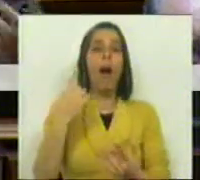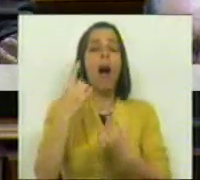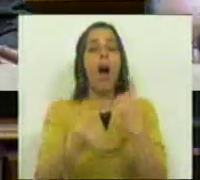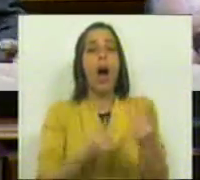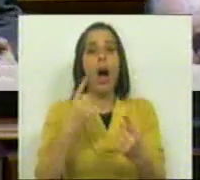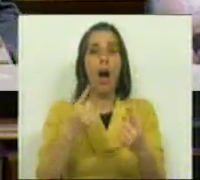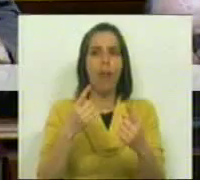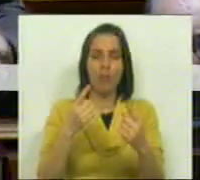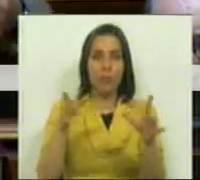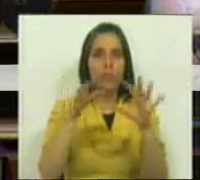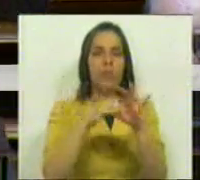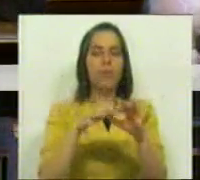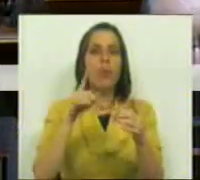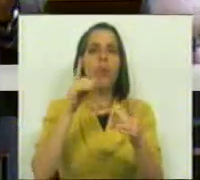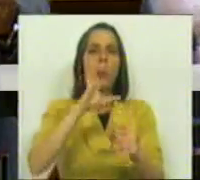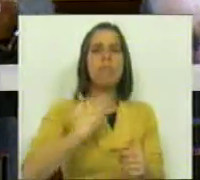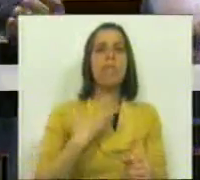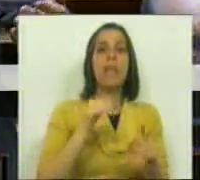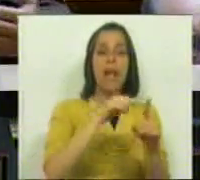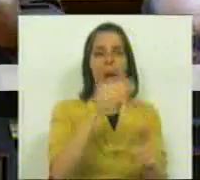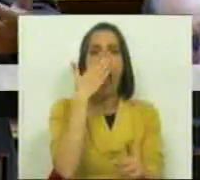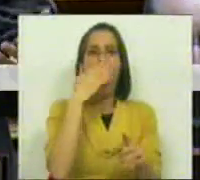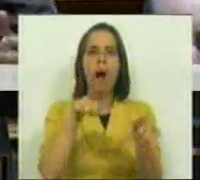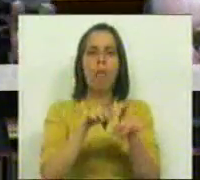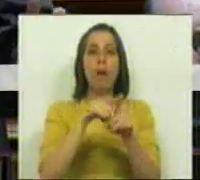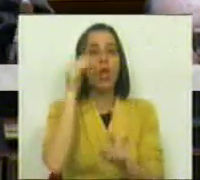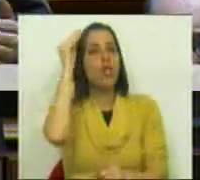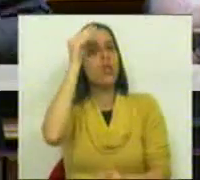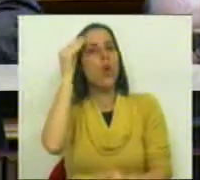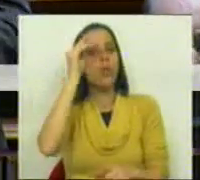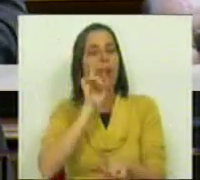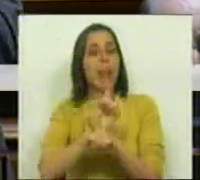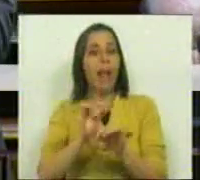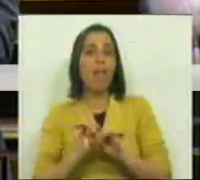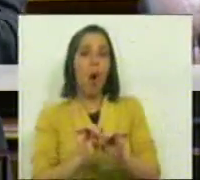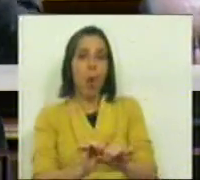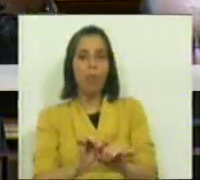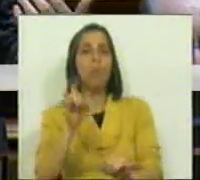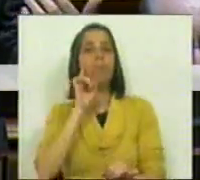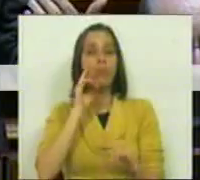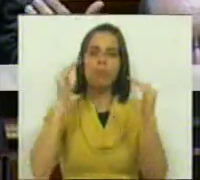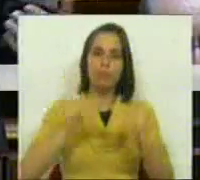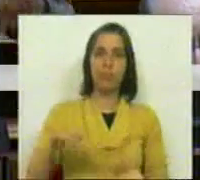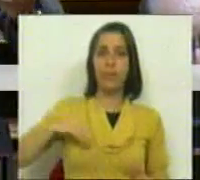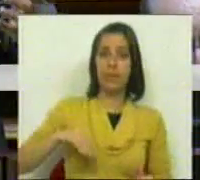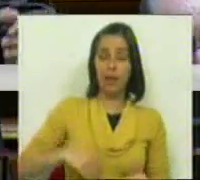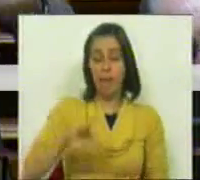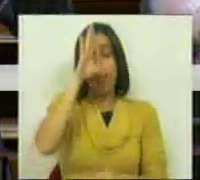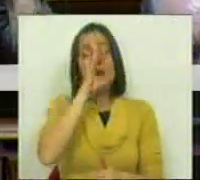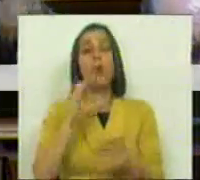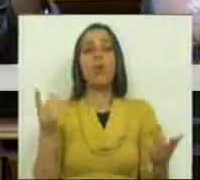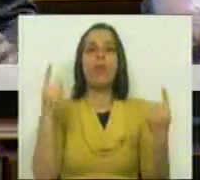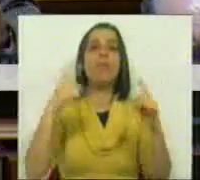algo estratosférico. Temos um CDS que parece ter saudades quando estava na oposição e defendia a baixa de salários, porque no